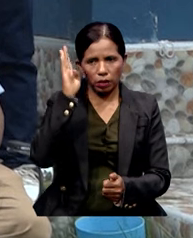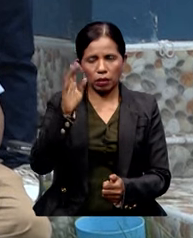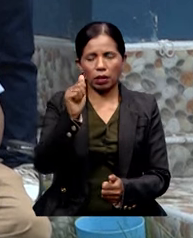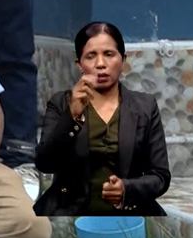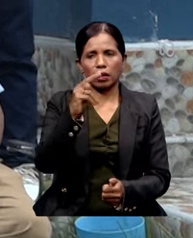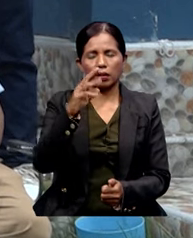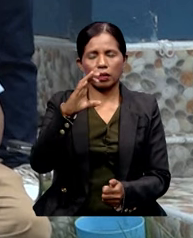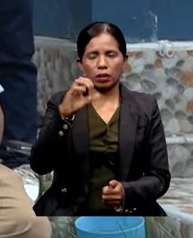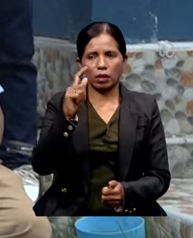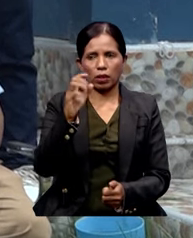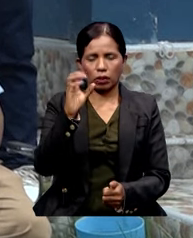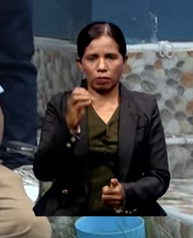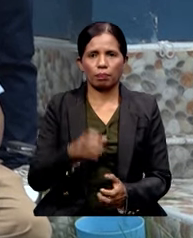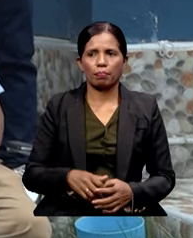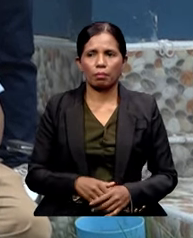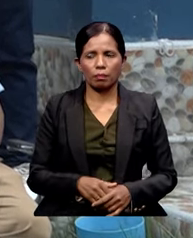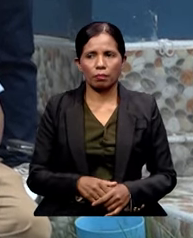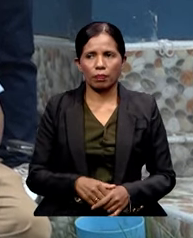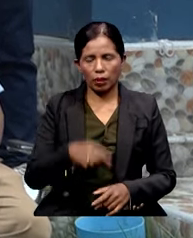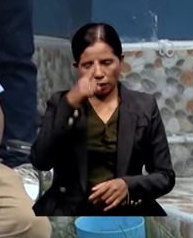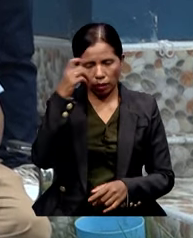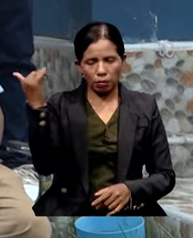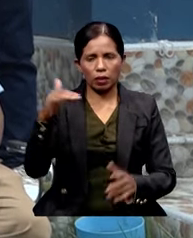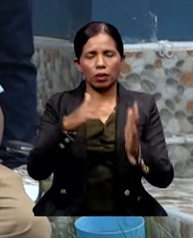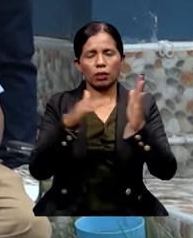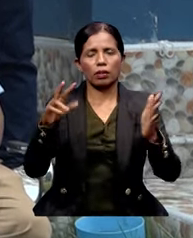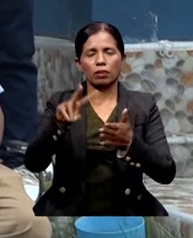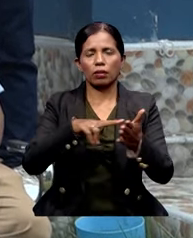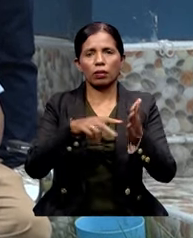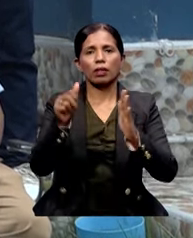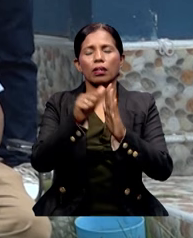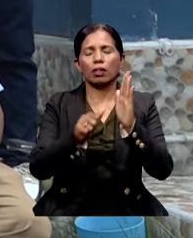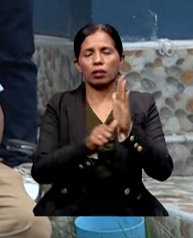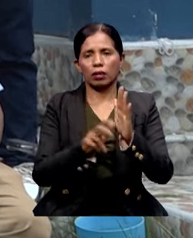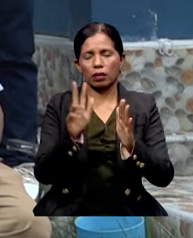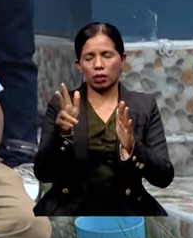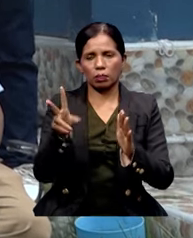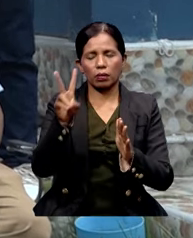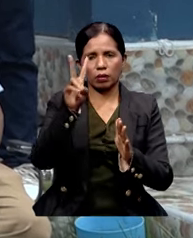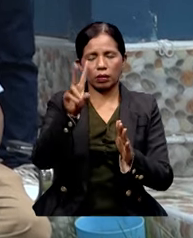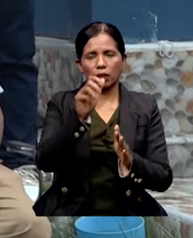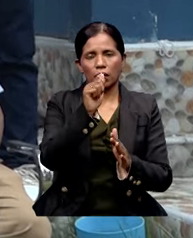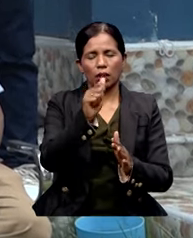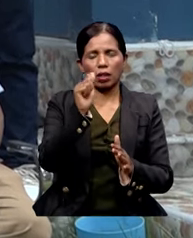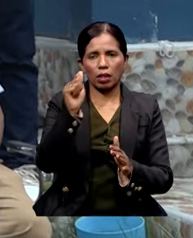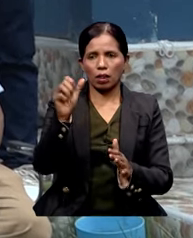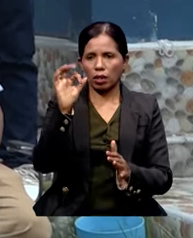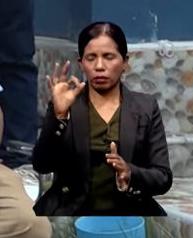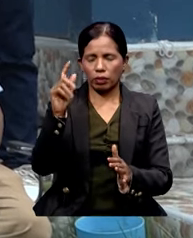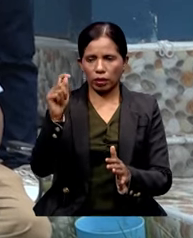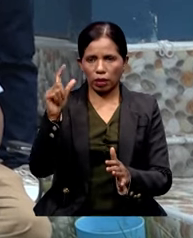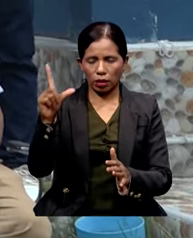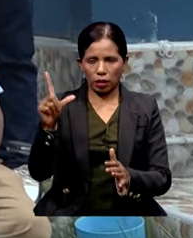Aniceto Gouveia. Tamasira contra no viola o artigo 32 AAFTL no